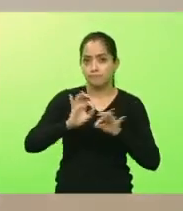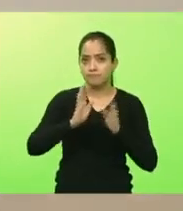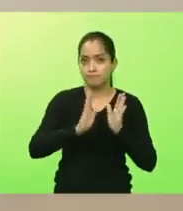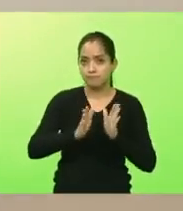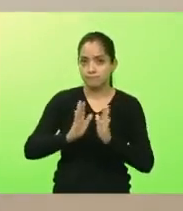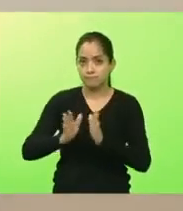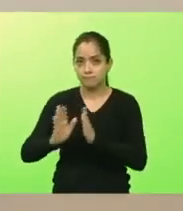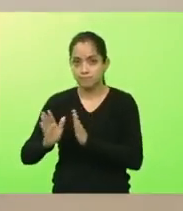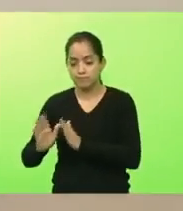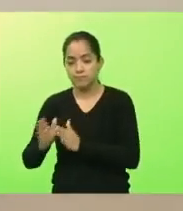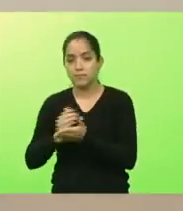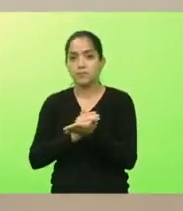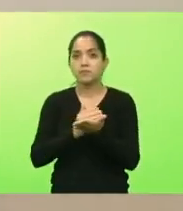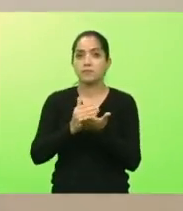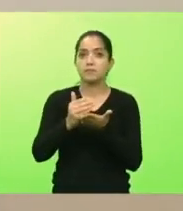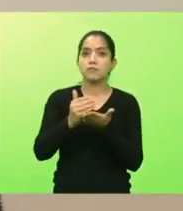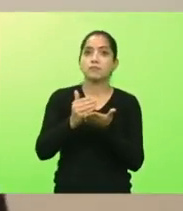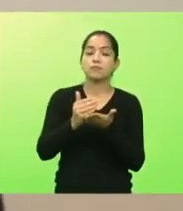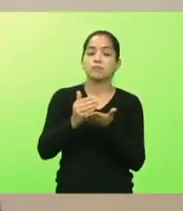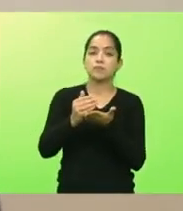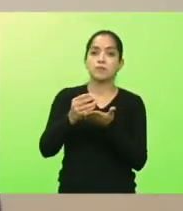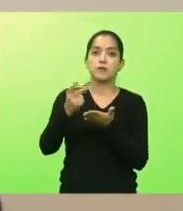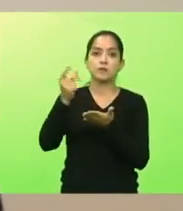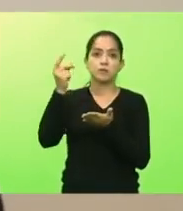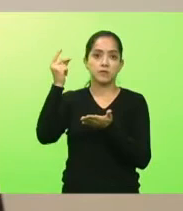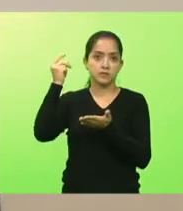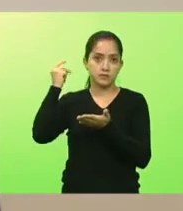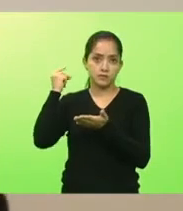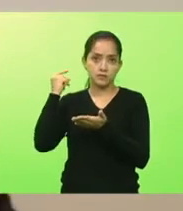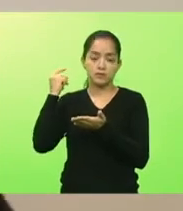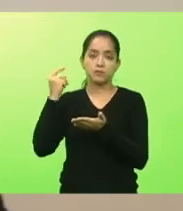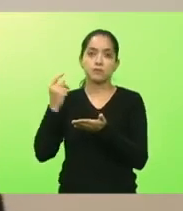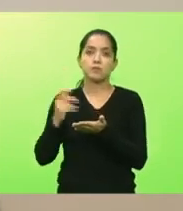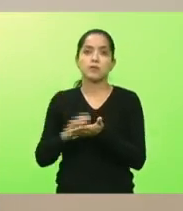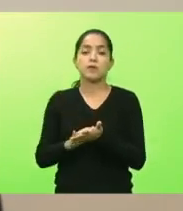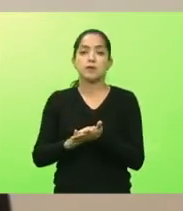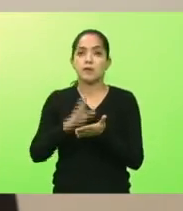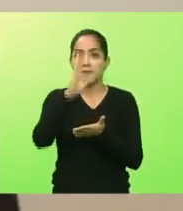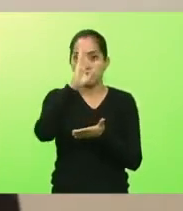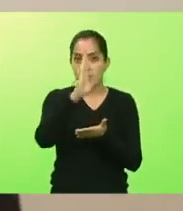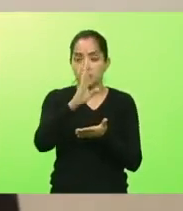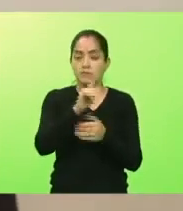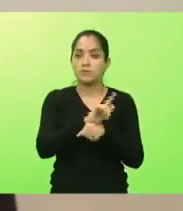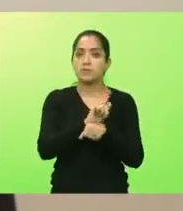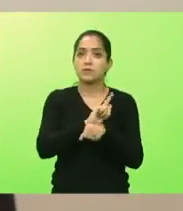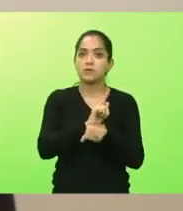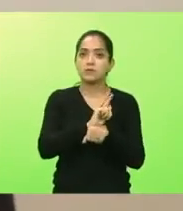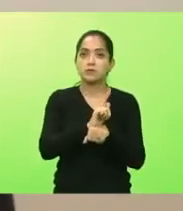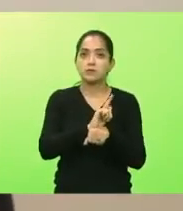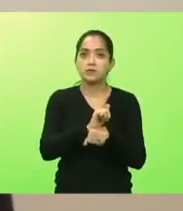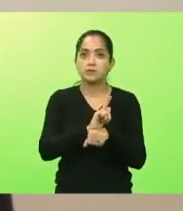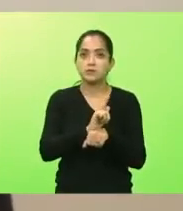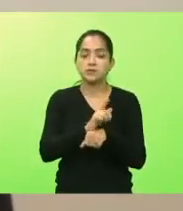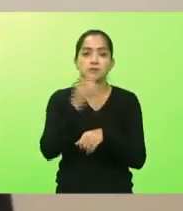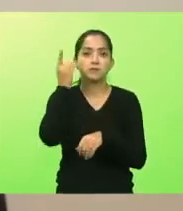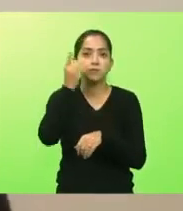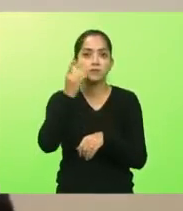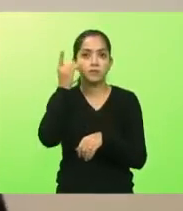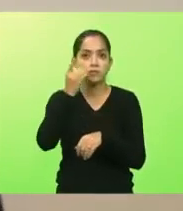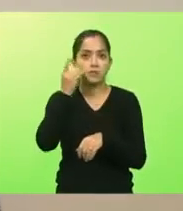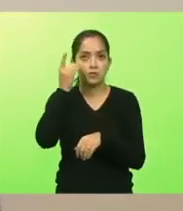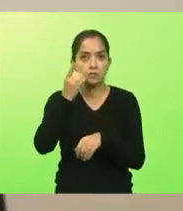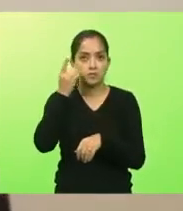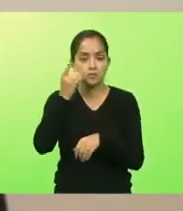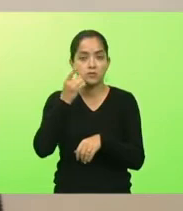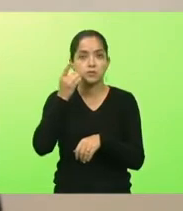começou há muito tempo atrás, né, principalmente na gestão do deputado Milton